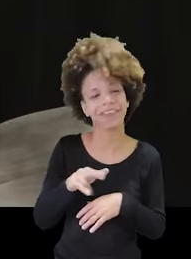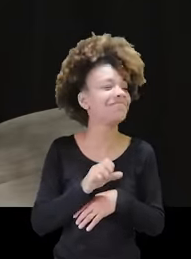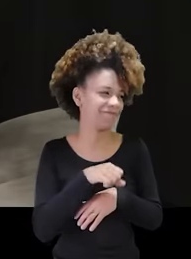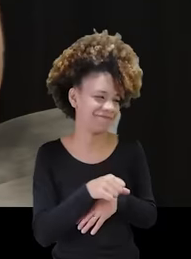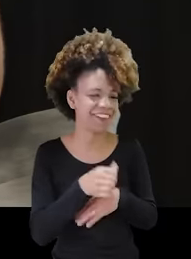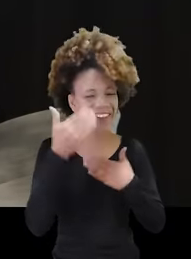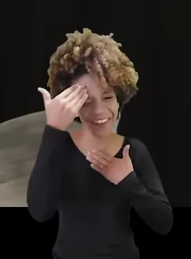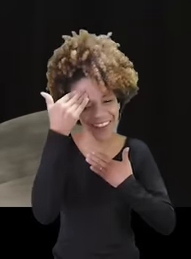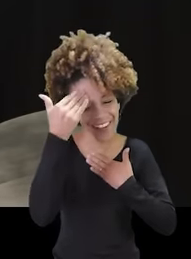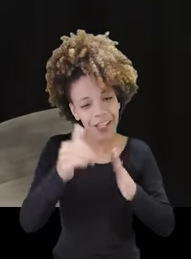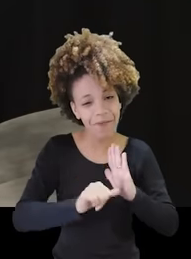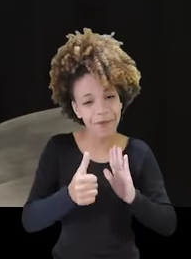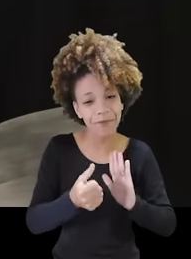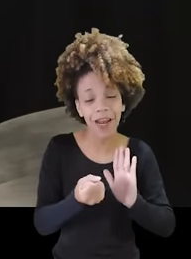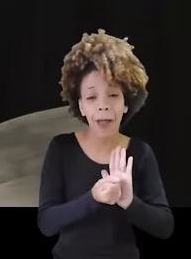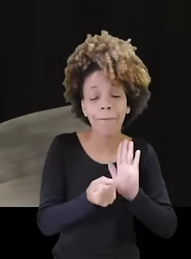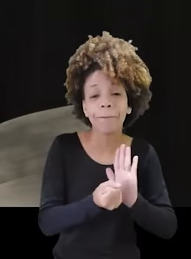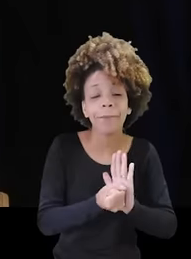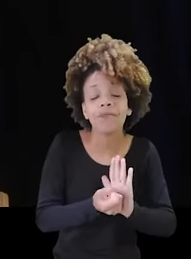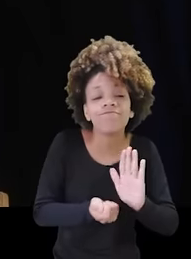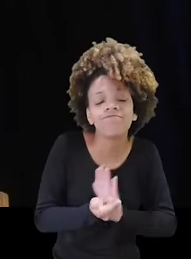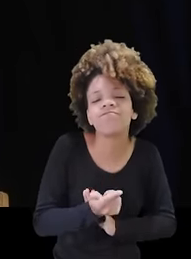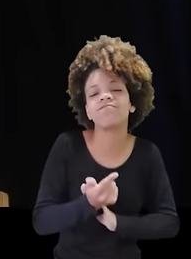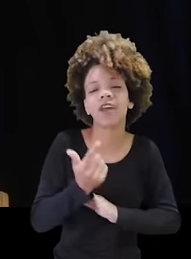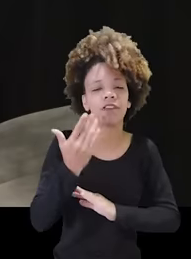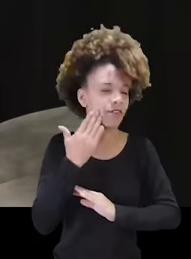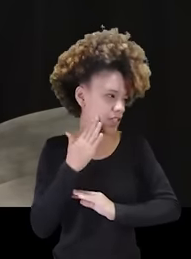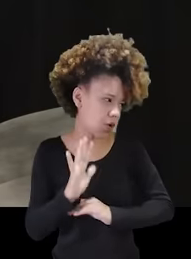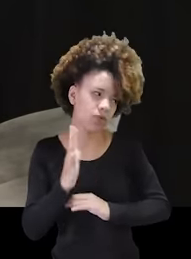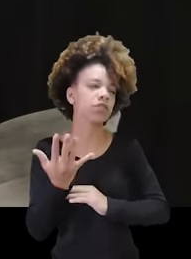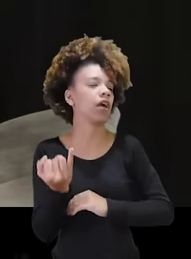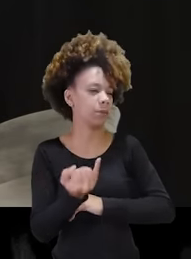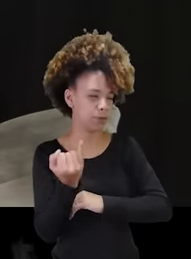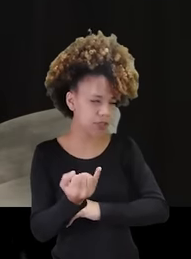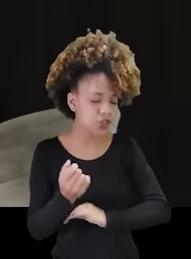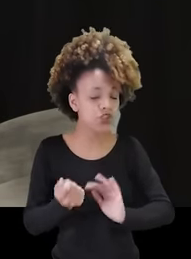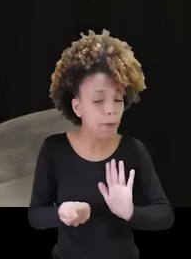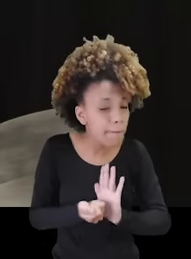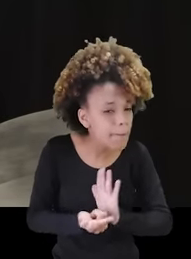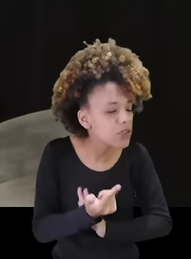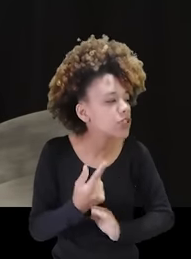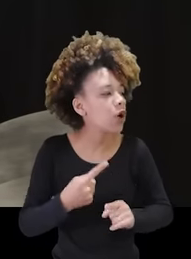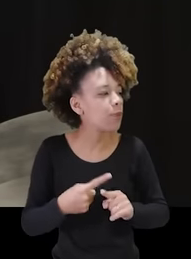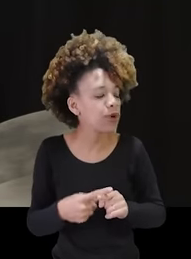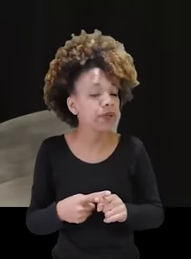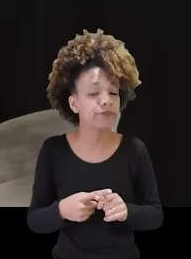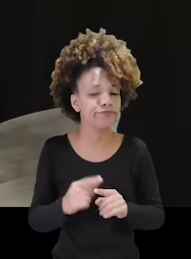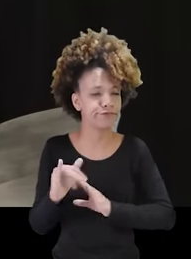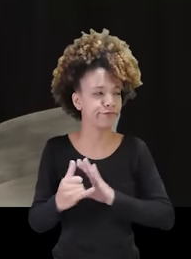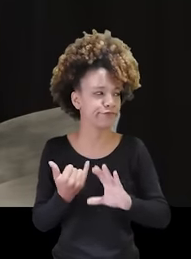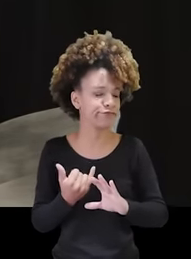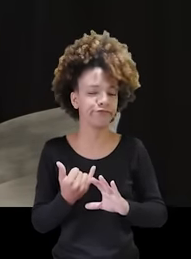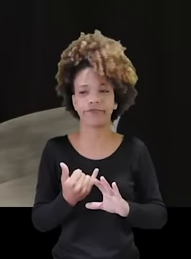eu vou agradecer primeiramente ao patrocinador que faz as coisas acontecer você sabe disso né é muito importante patrocinador porque se a gente de que às